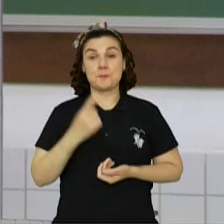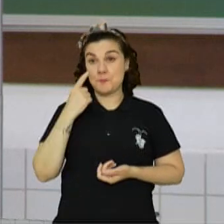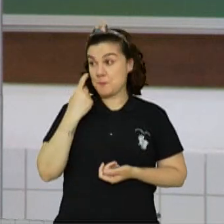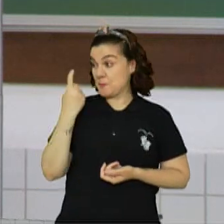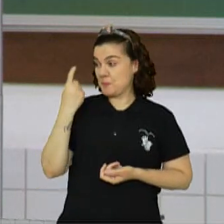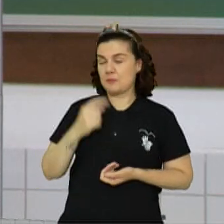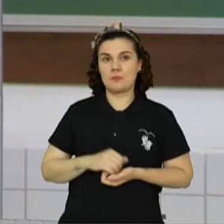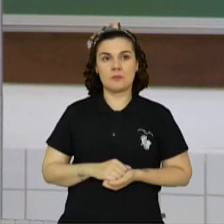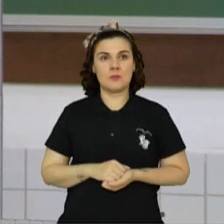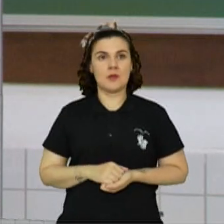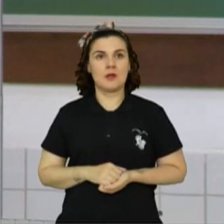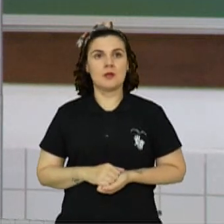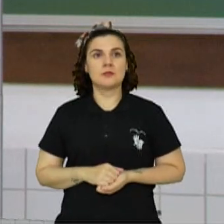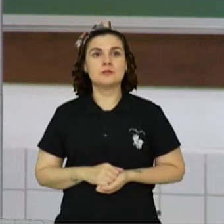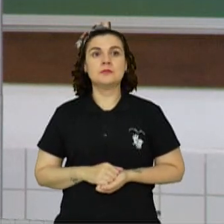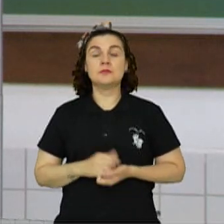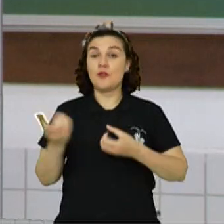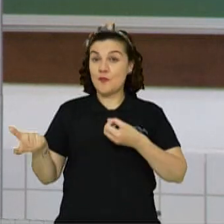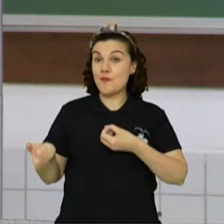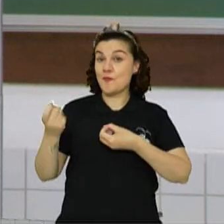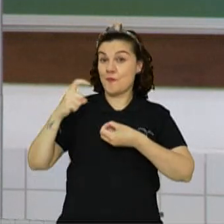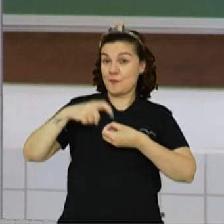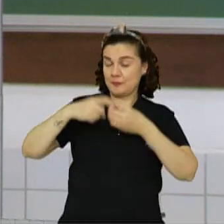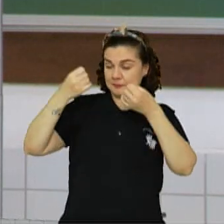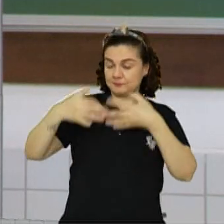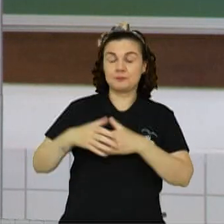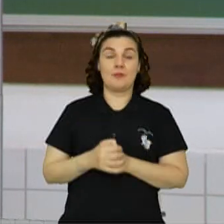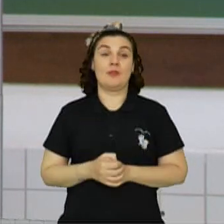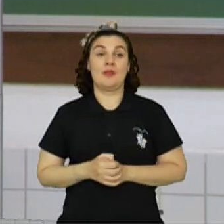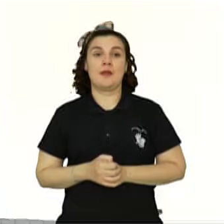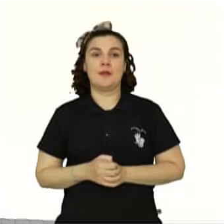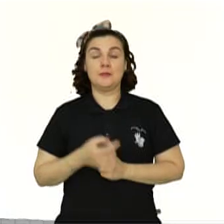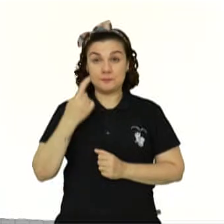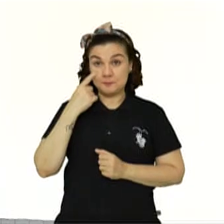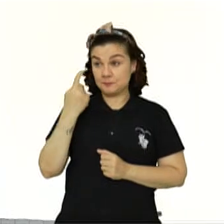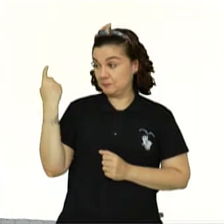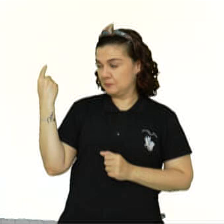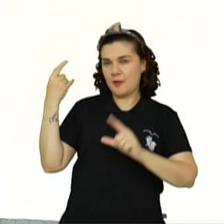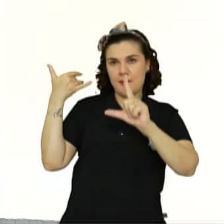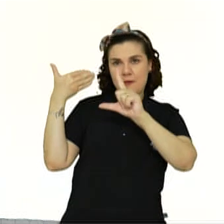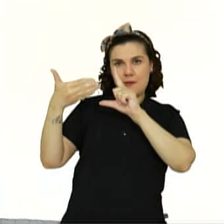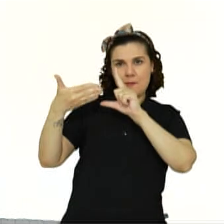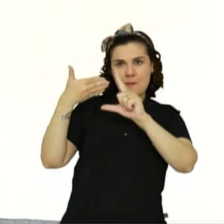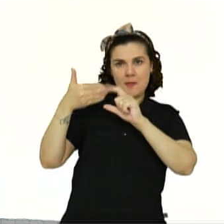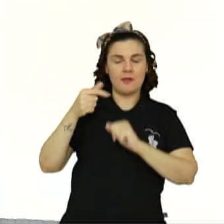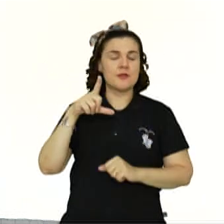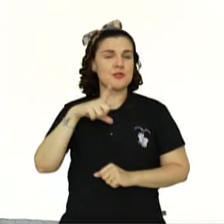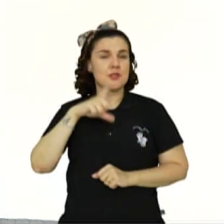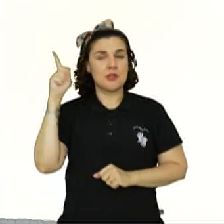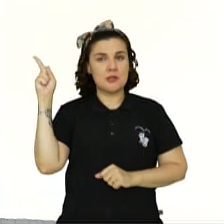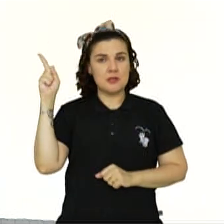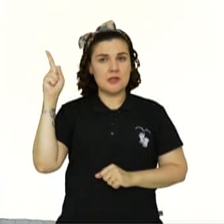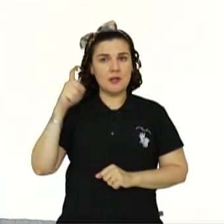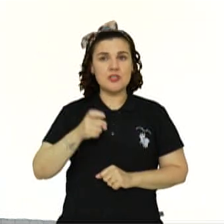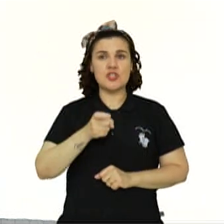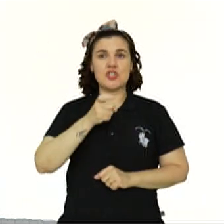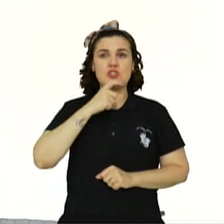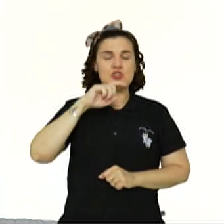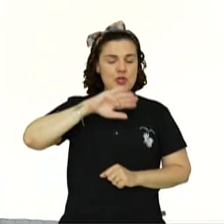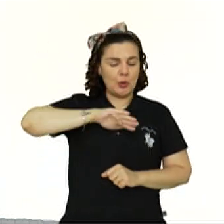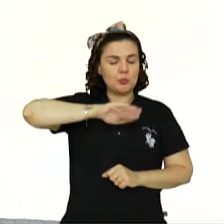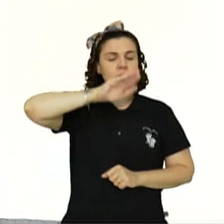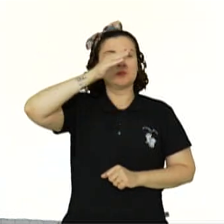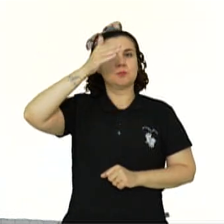por exemplo, voltando à explicação. Eu tenho aqui na imagem um iceberg. E vocês